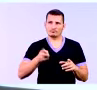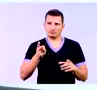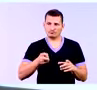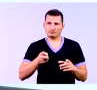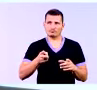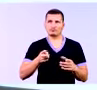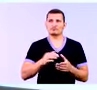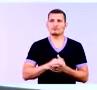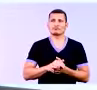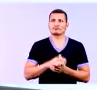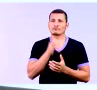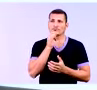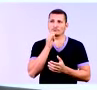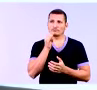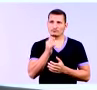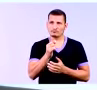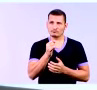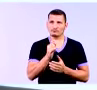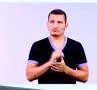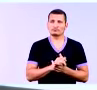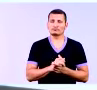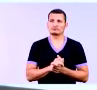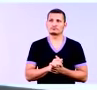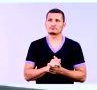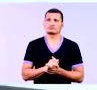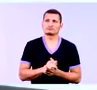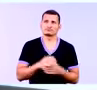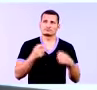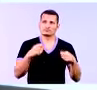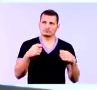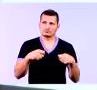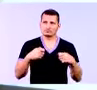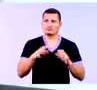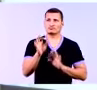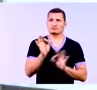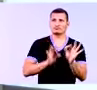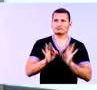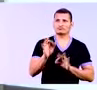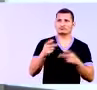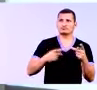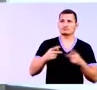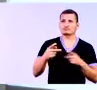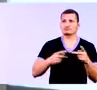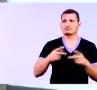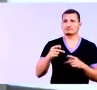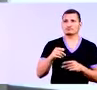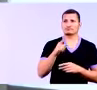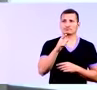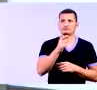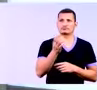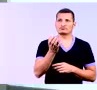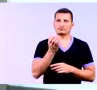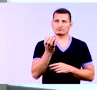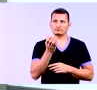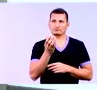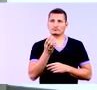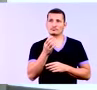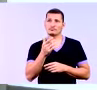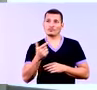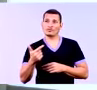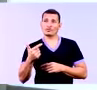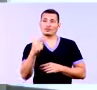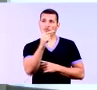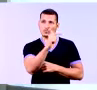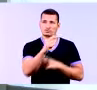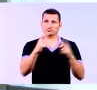raiz. Se por um acaso você, por necessidade de organização de projeto, você quiser colocar isso em um outro diretório